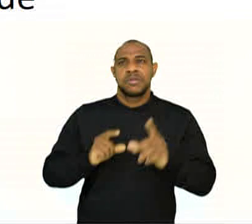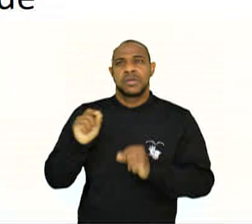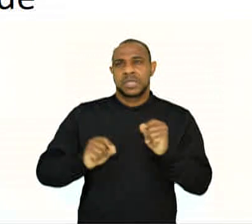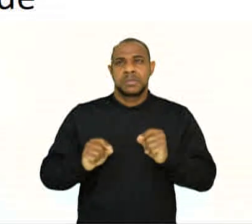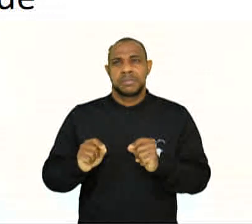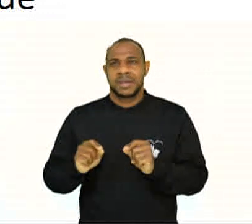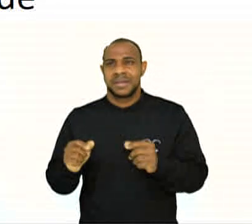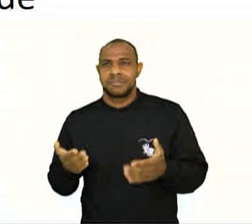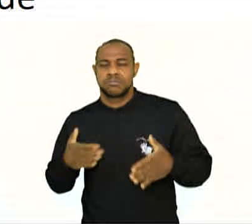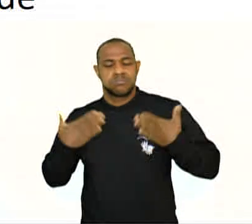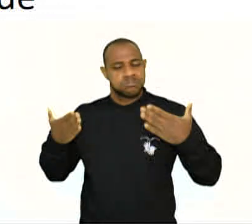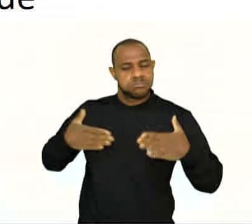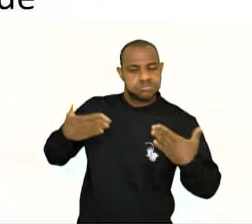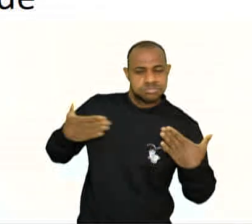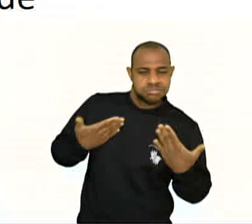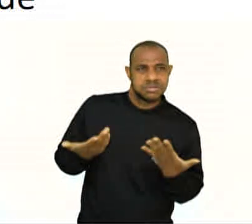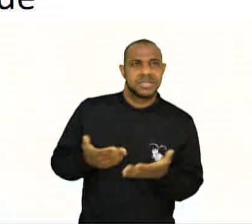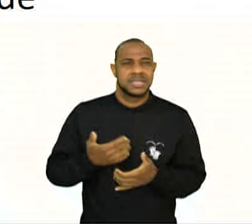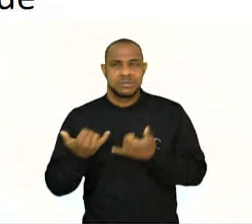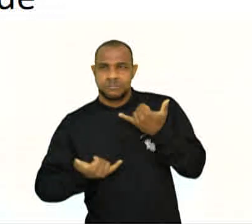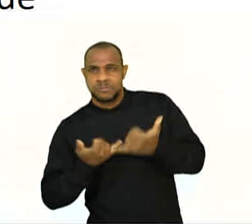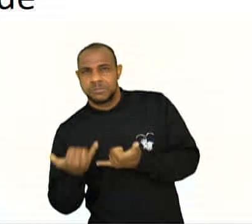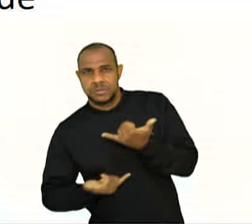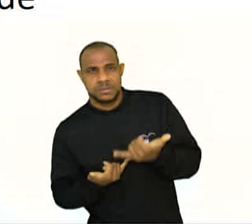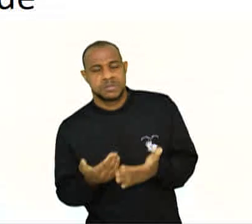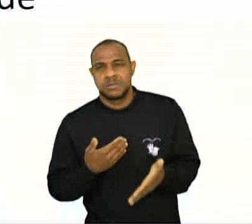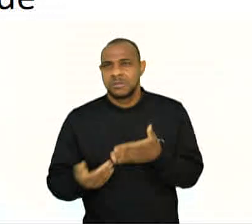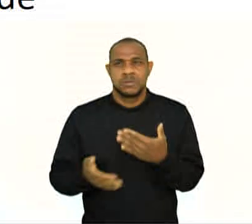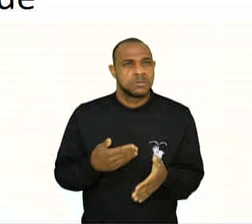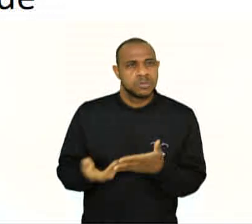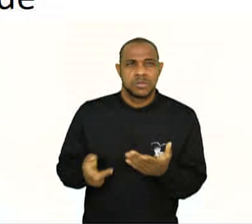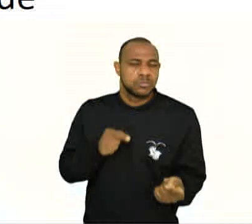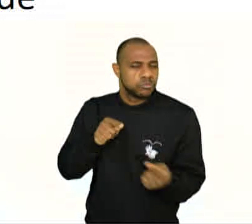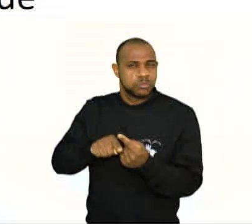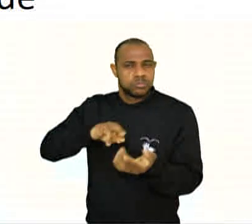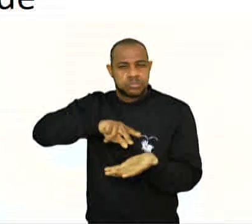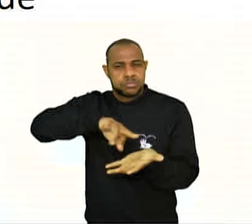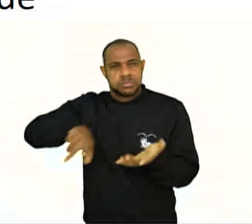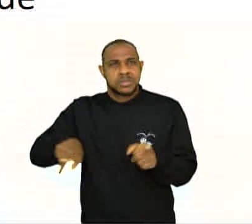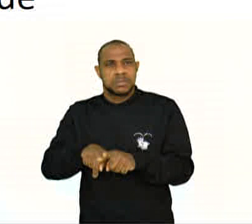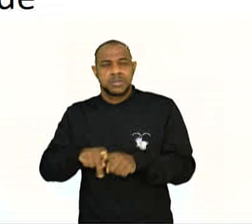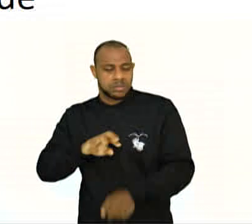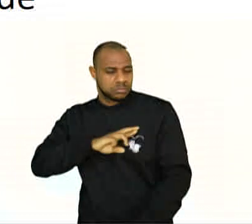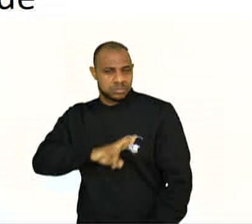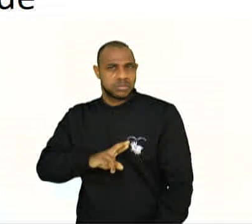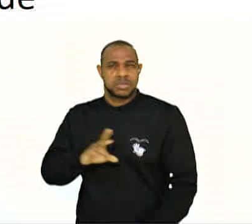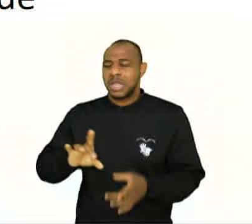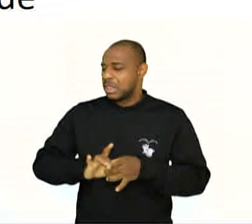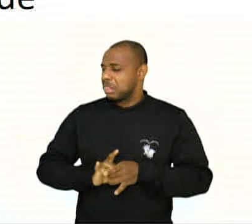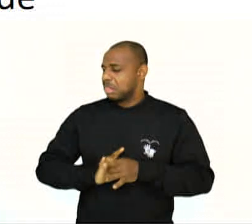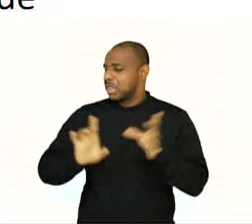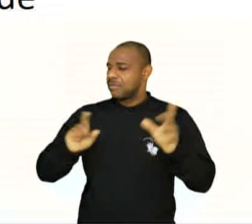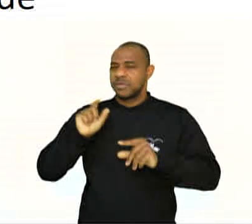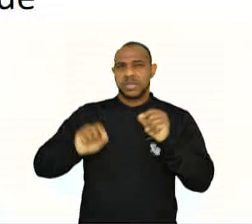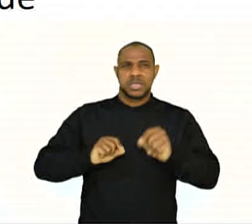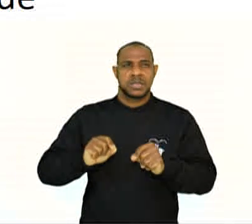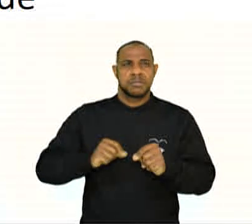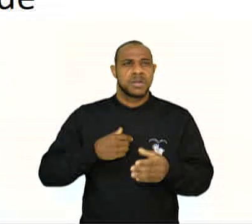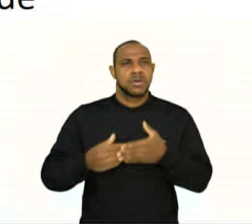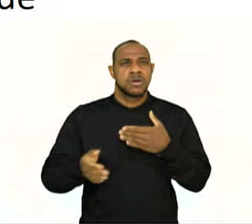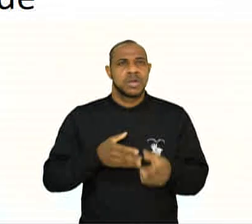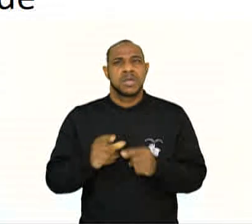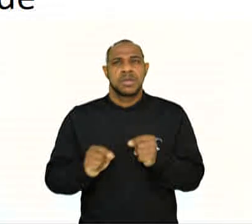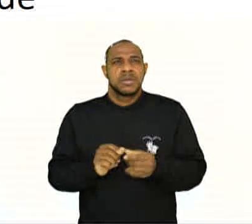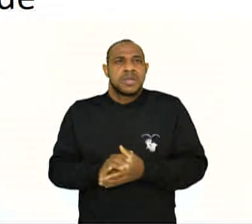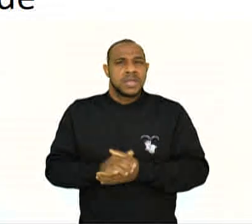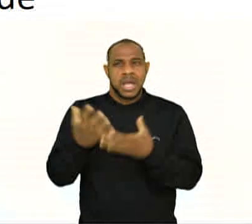do mesmo modo que, desde a neutralização histórica da religião, são livres para entrar em qualquer uma das